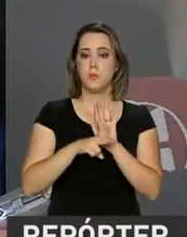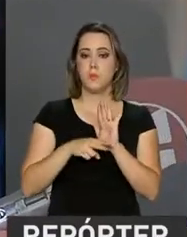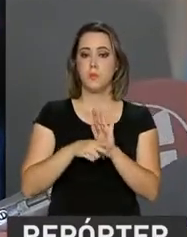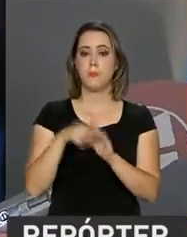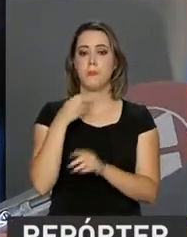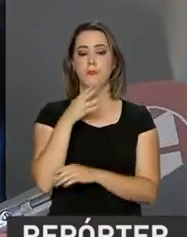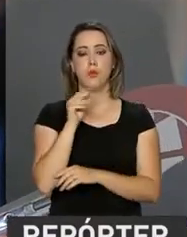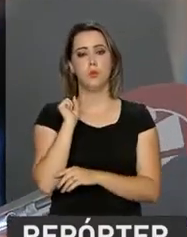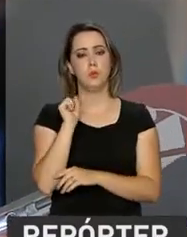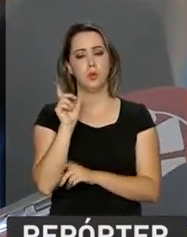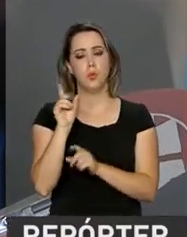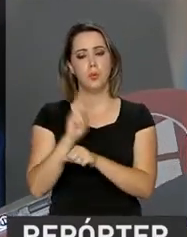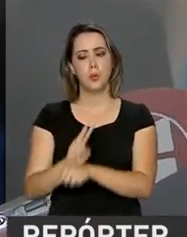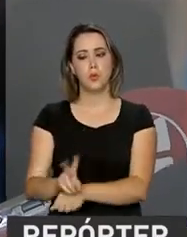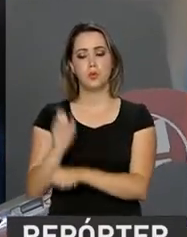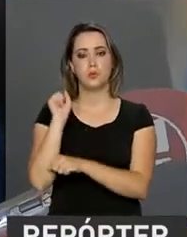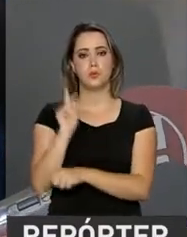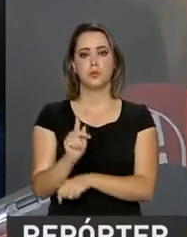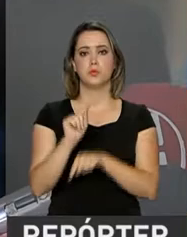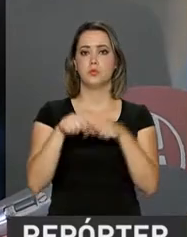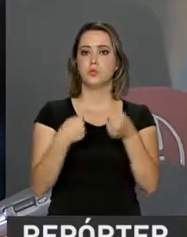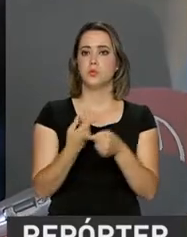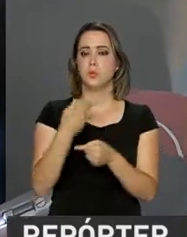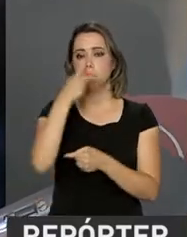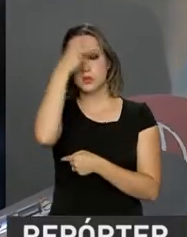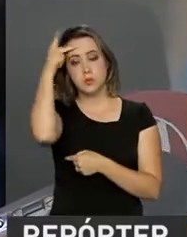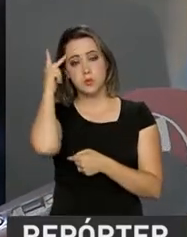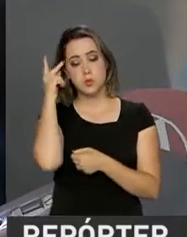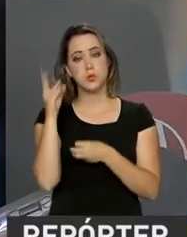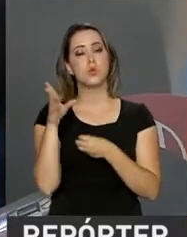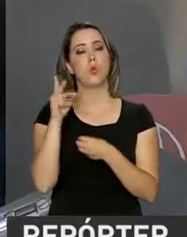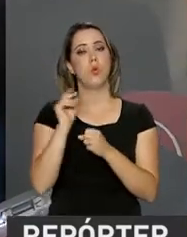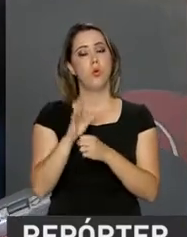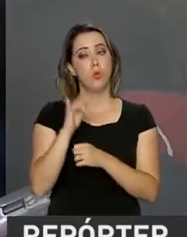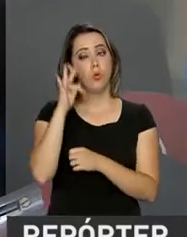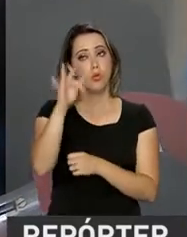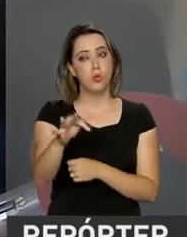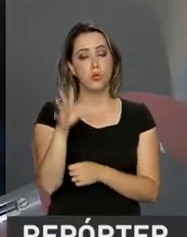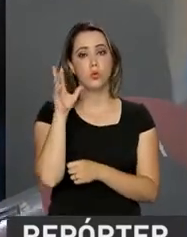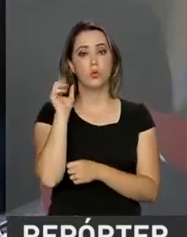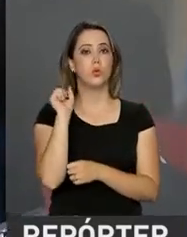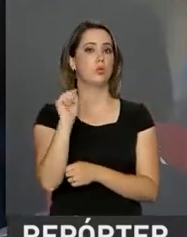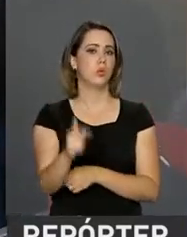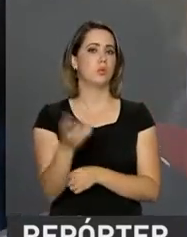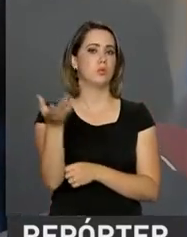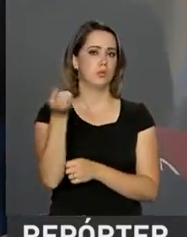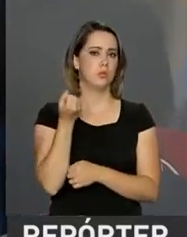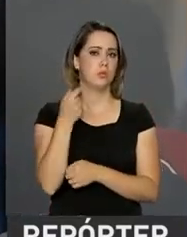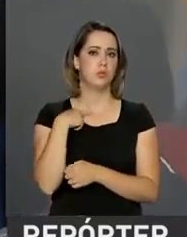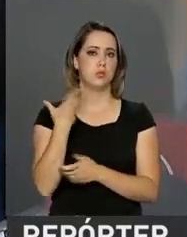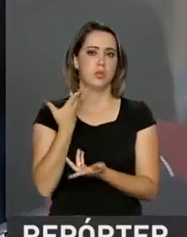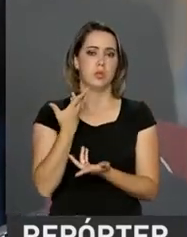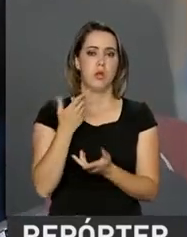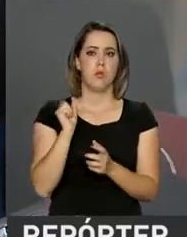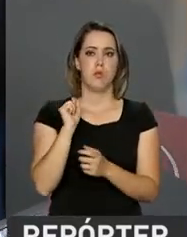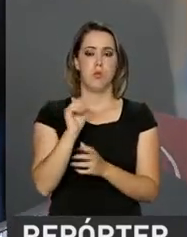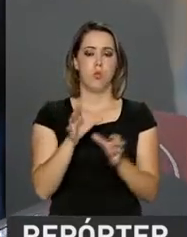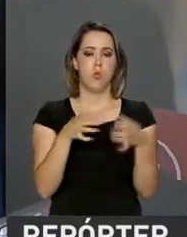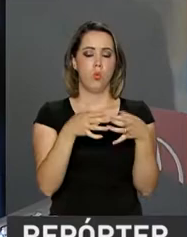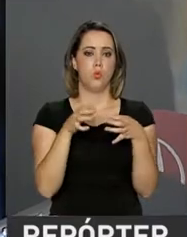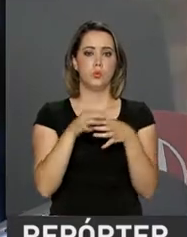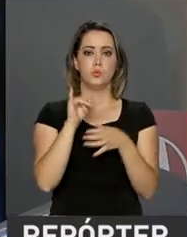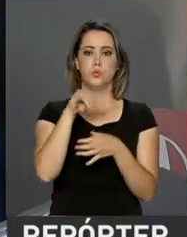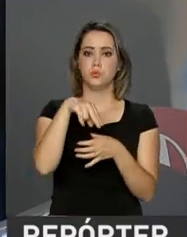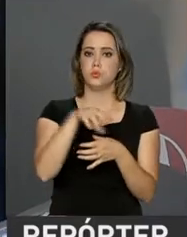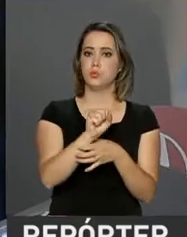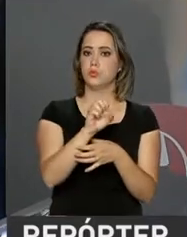continuar recebendo, o próximo aposentado receber, a Previdência não expulsar do orçamento do governo